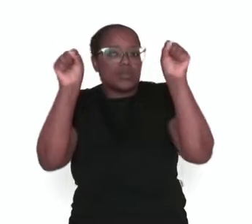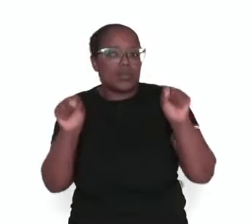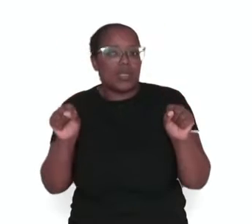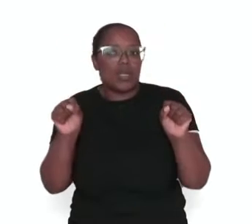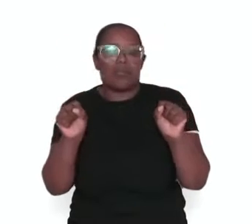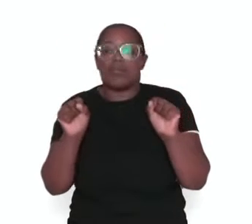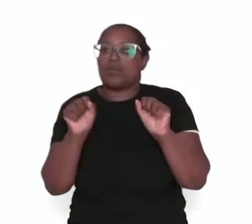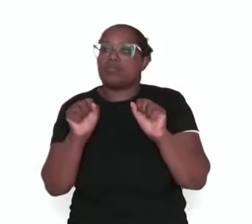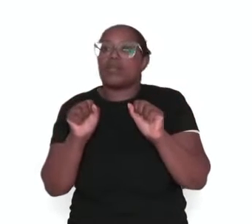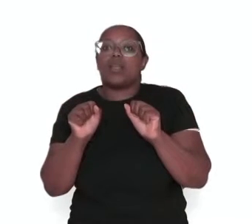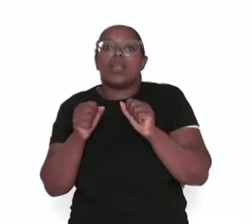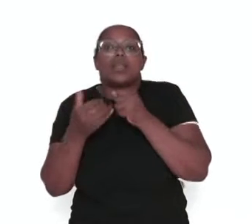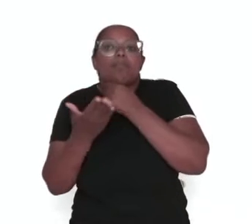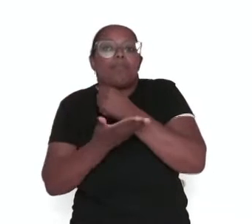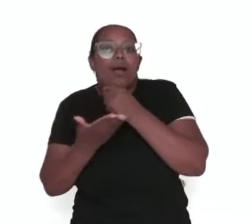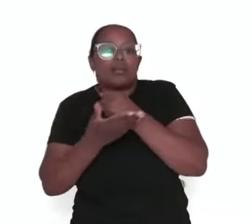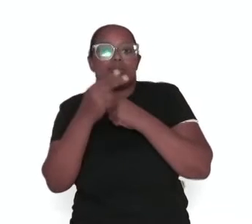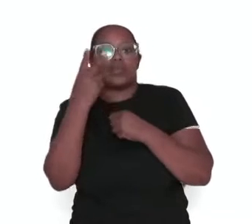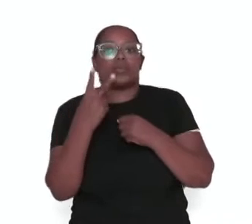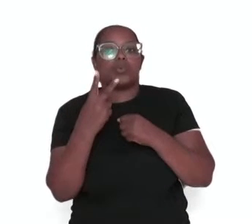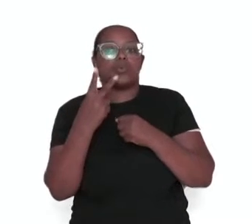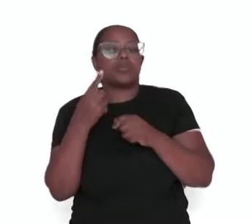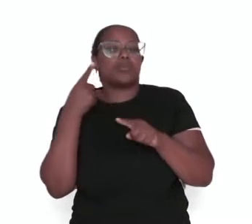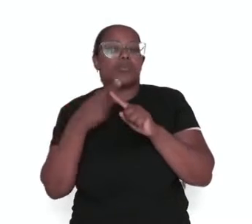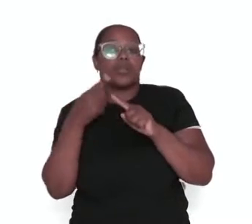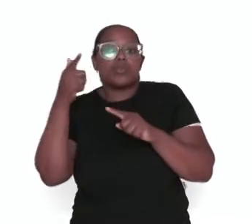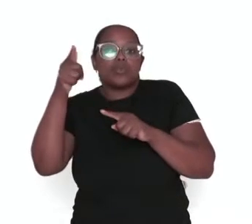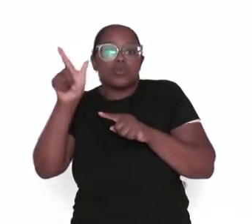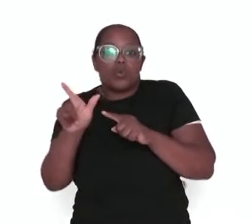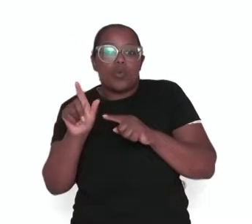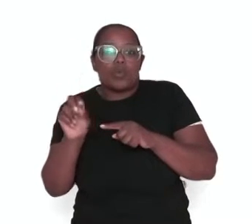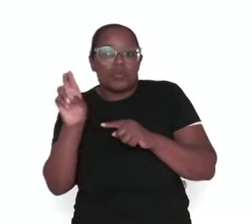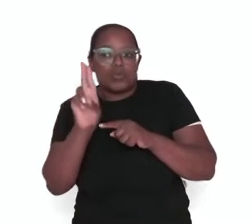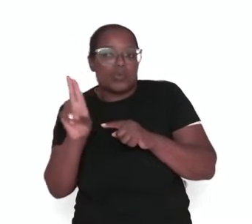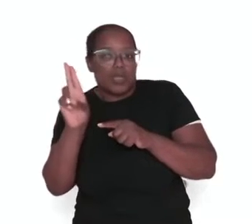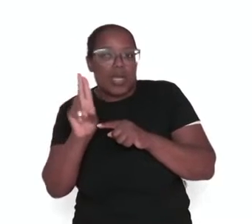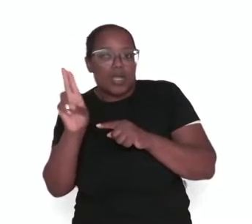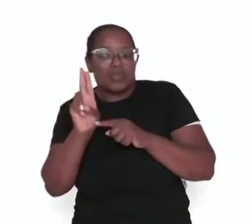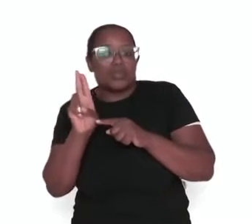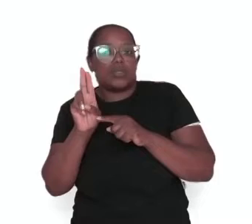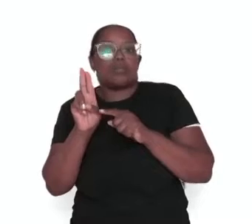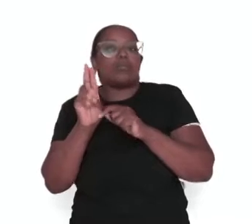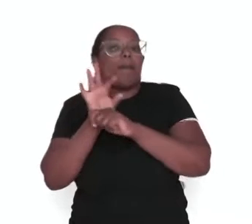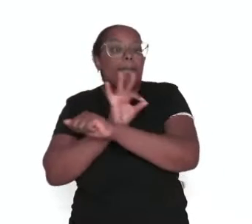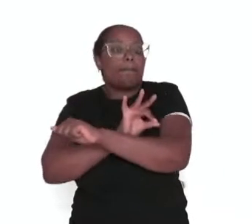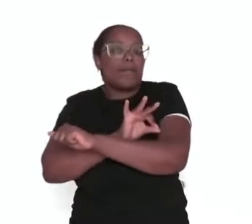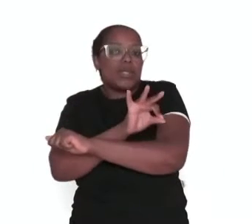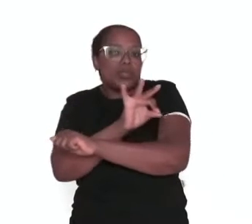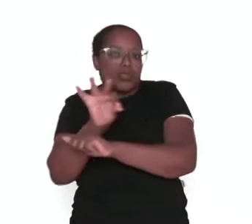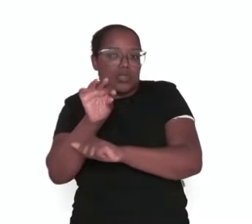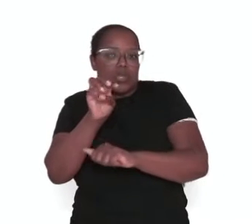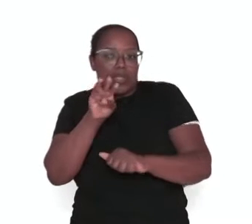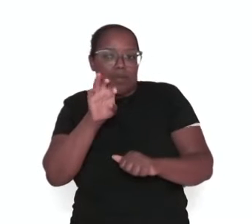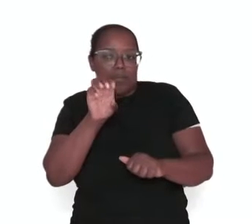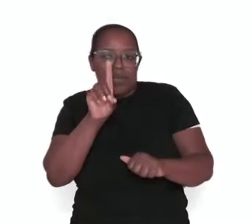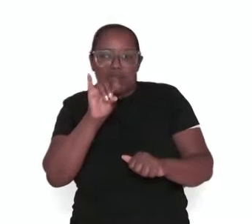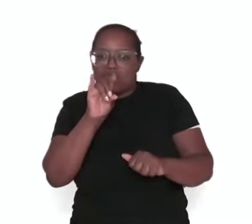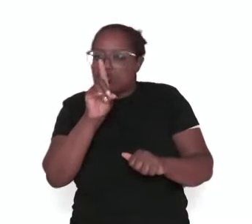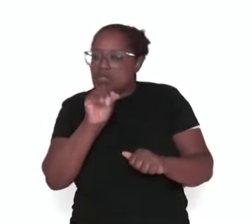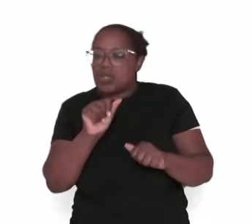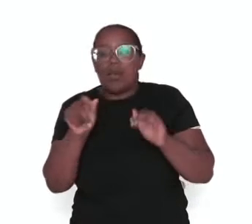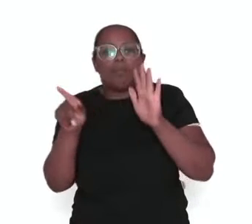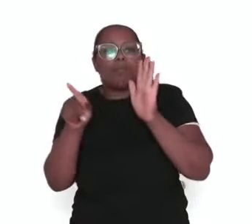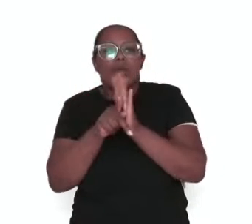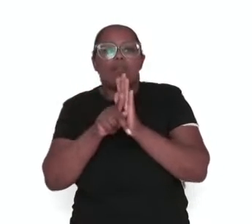base 2. Enquanto que as outras unidades de medidas, elas estão construídas em um sistema decimal de